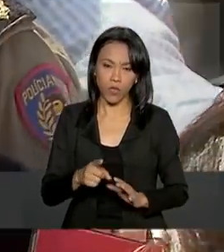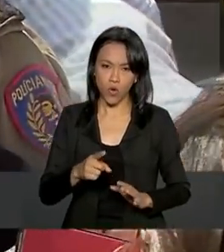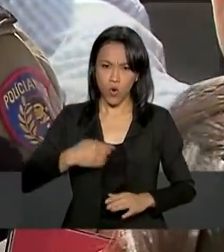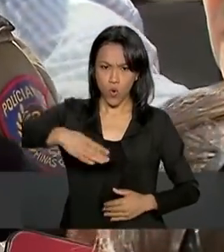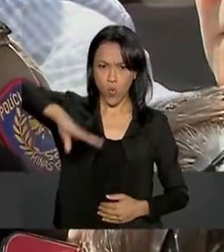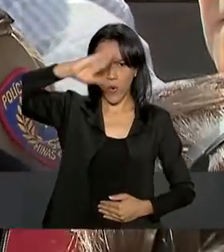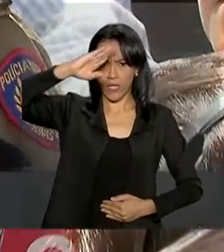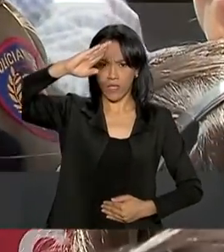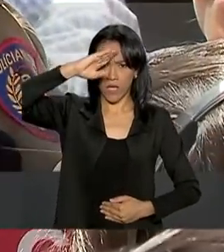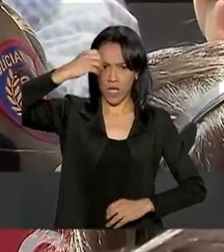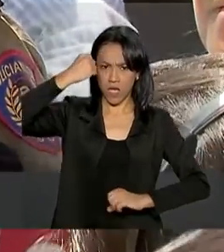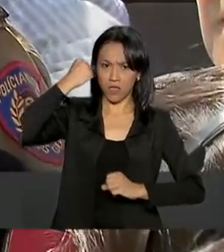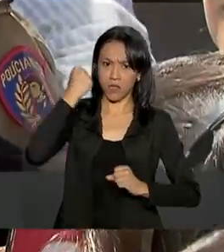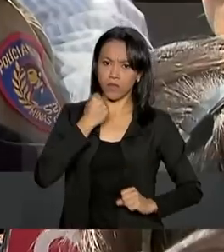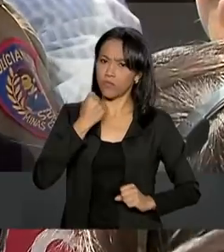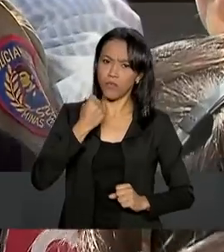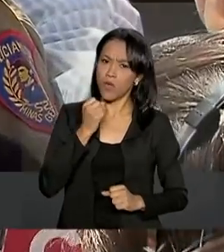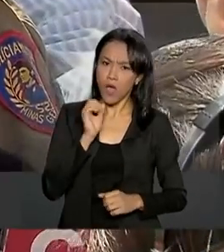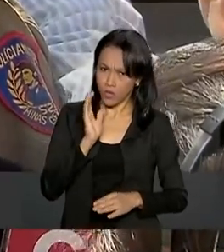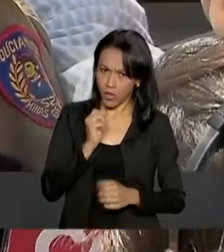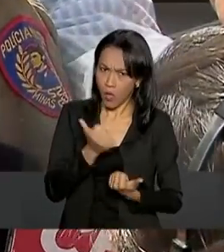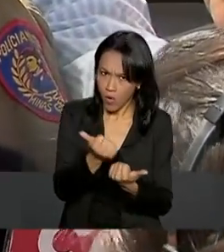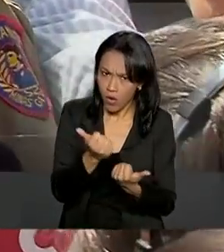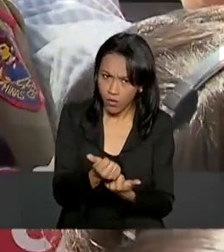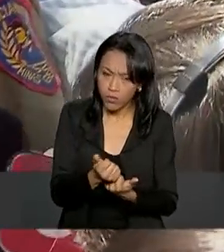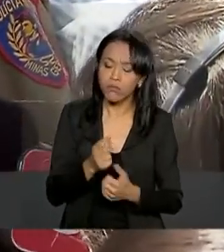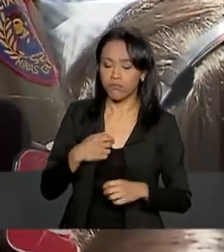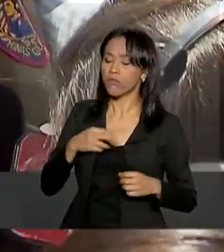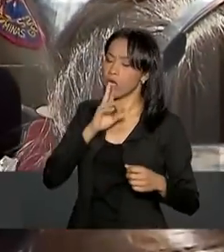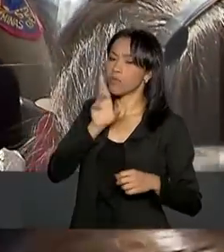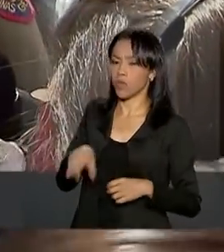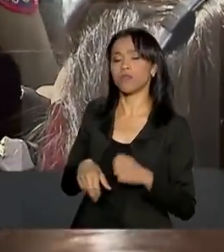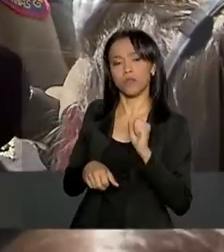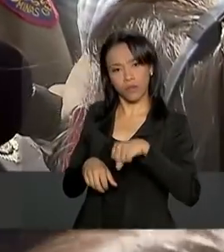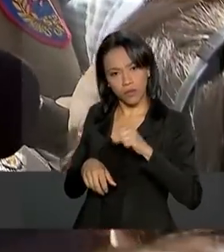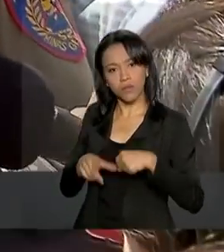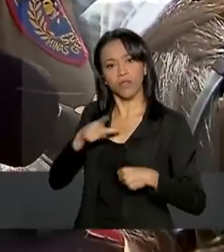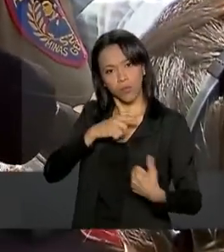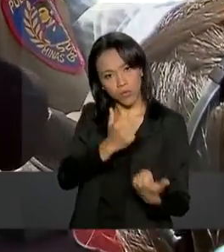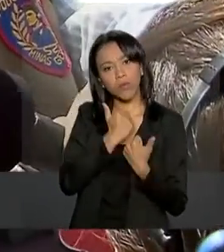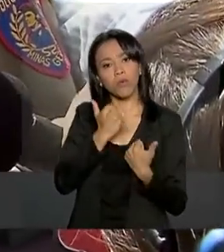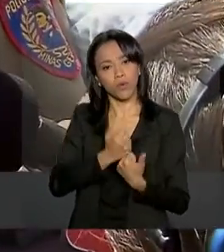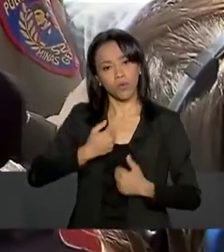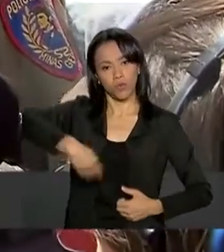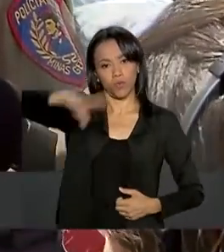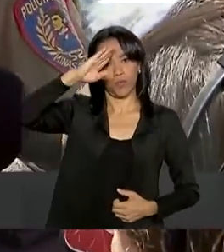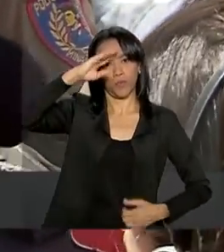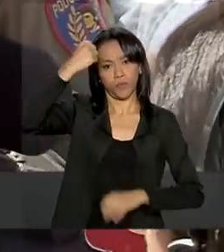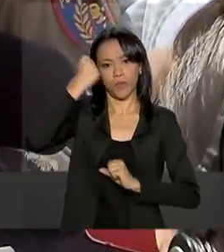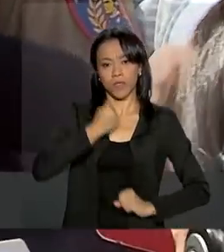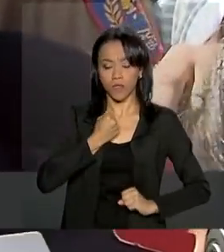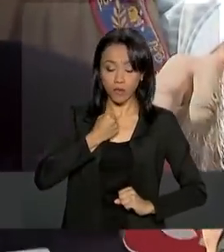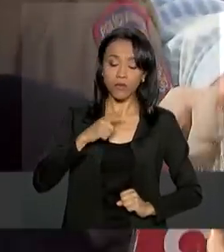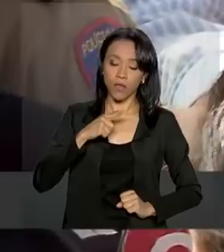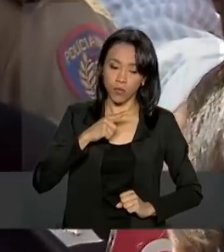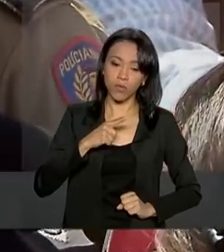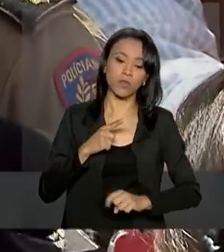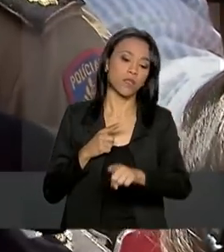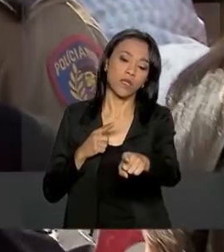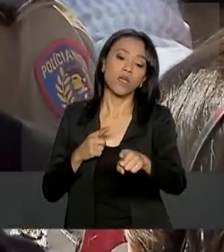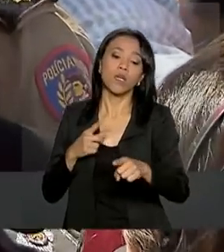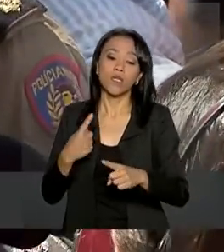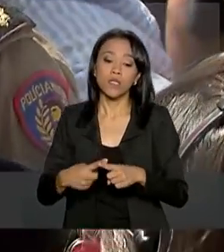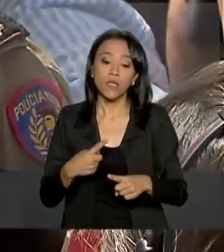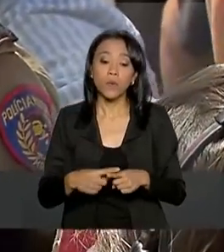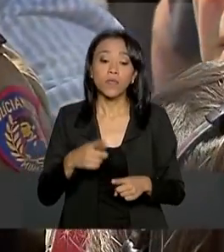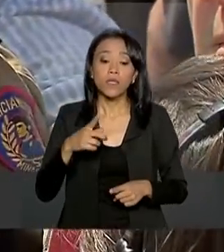na operação? Se não estão, por quê? A gente tem uma cooperação, sim, com o Exército Brasileiro, mas como eu disse, pelo tipo de operação, a gente encher a